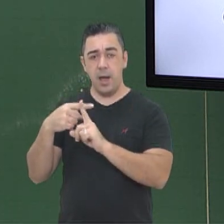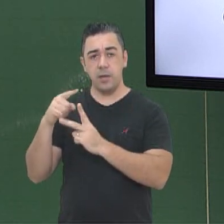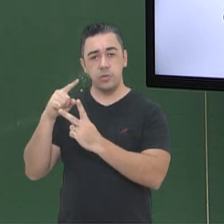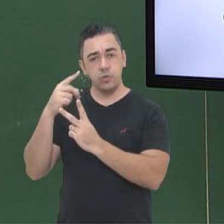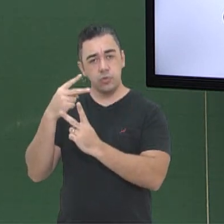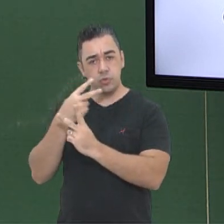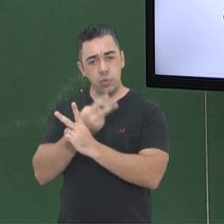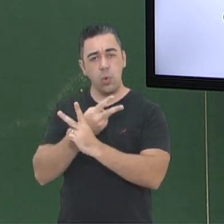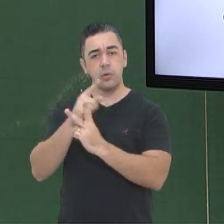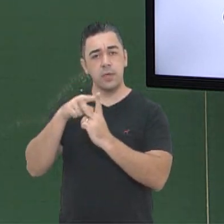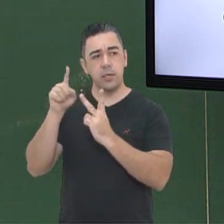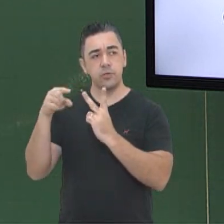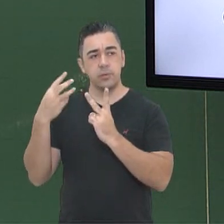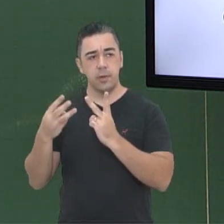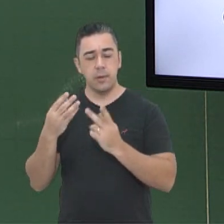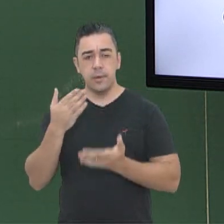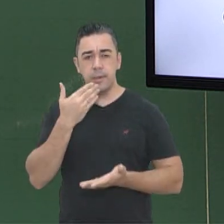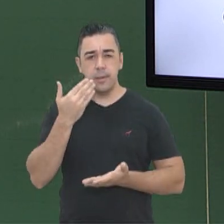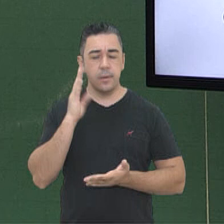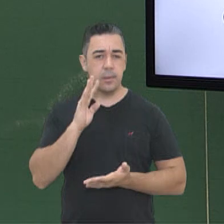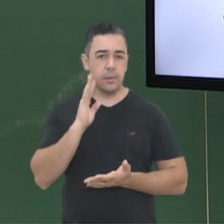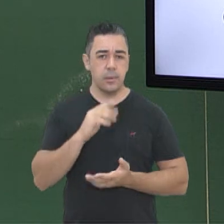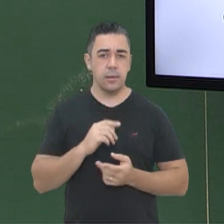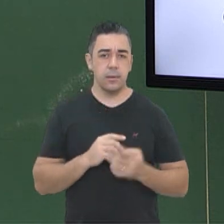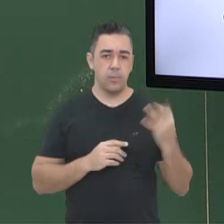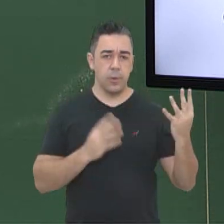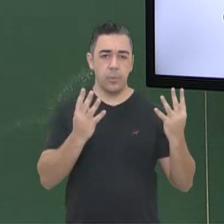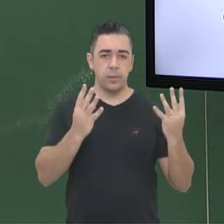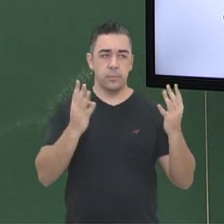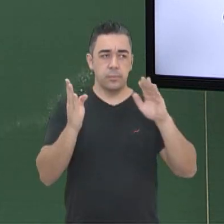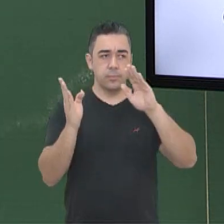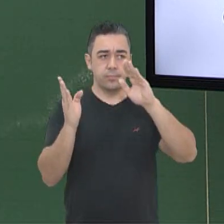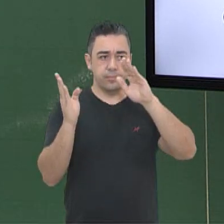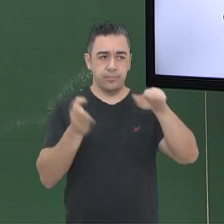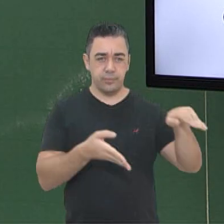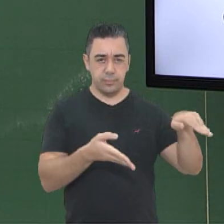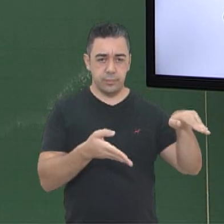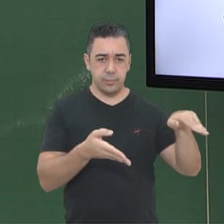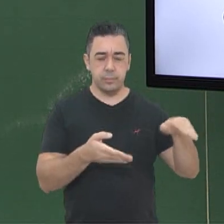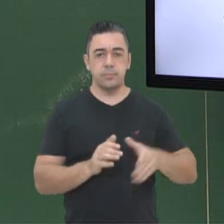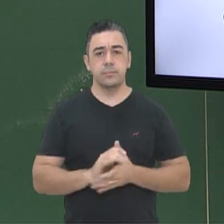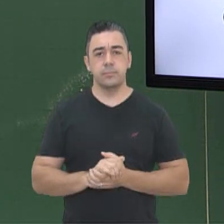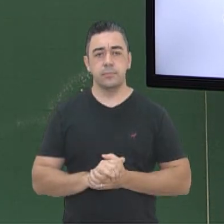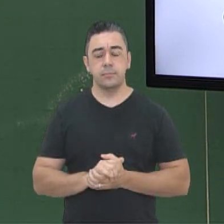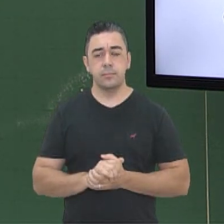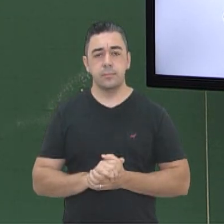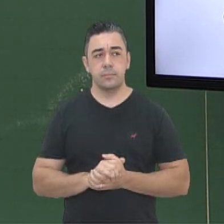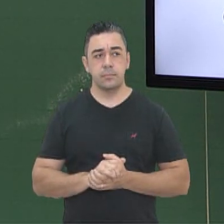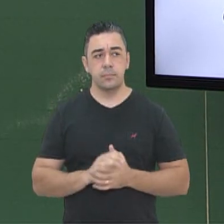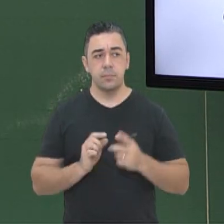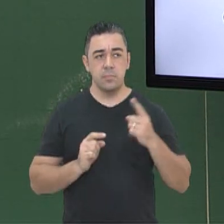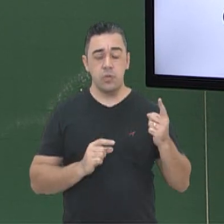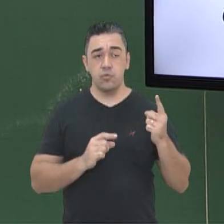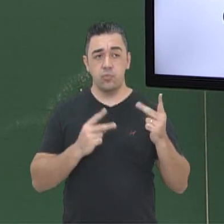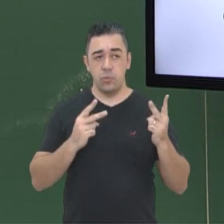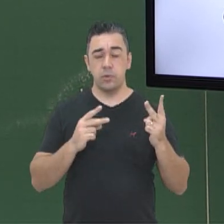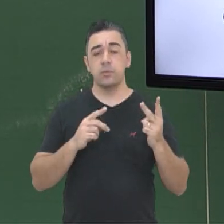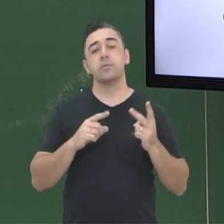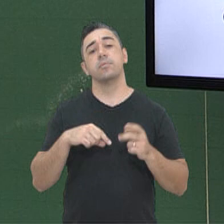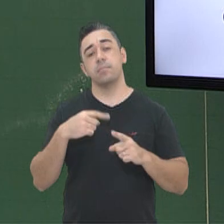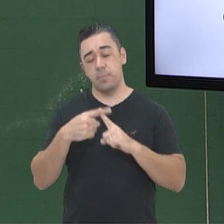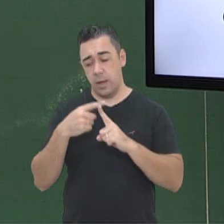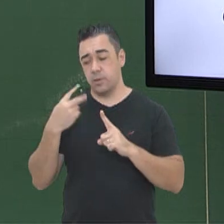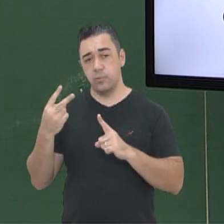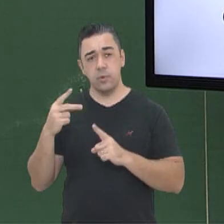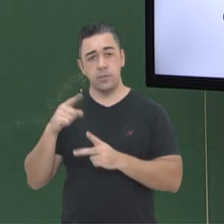Olha que maravilha. 4 menos 4, morreu. Menos 2 raiz de 3 mais 2 raiz